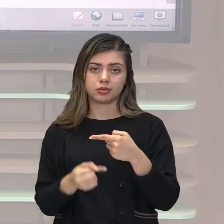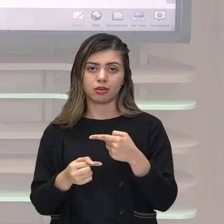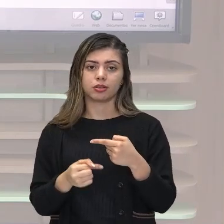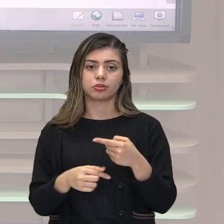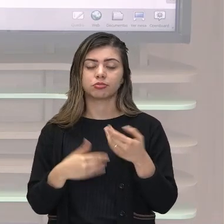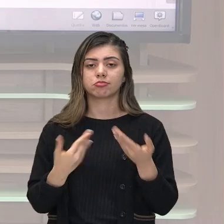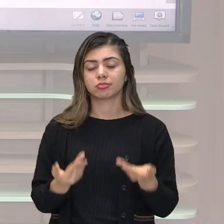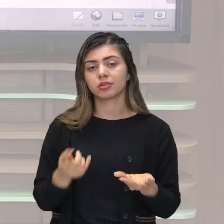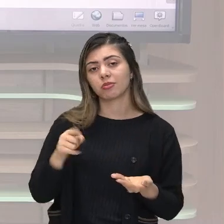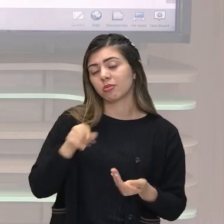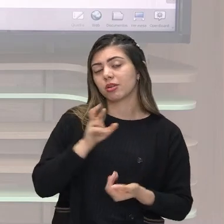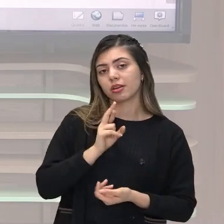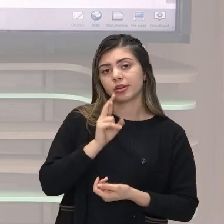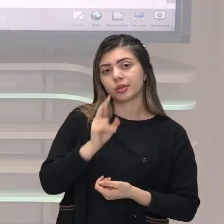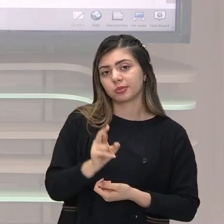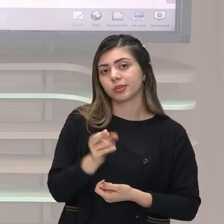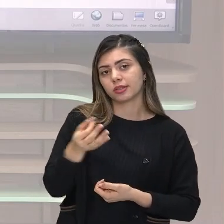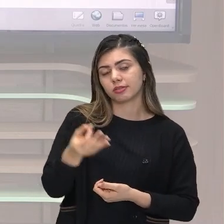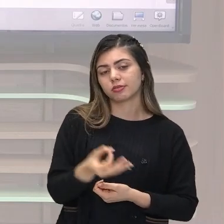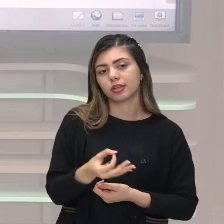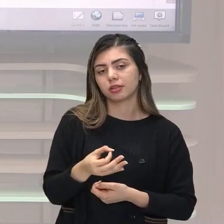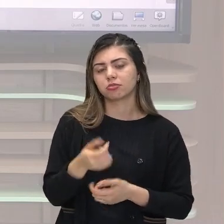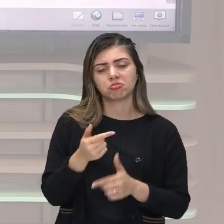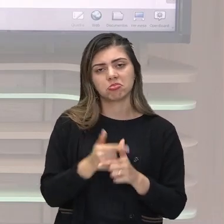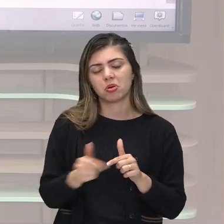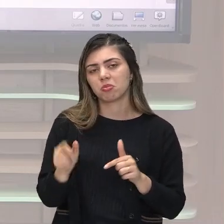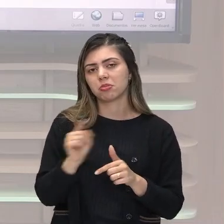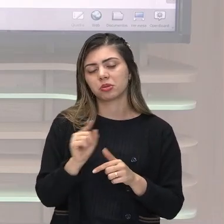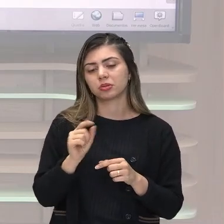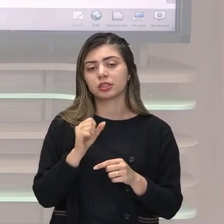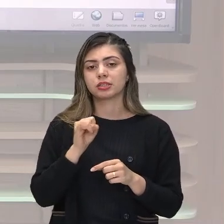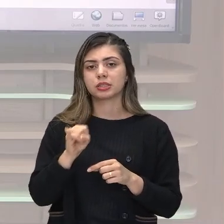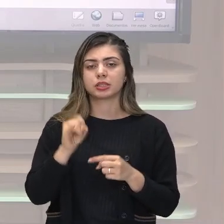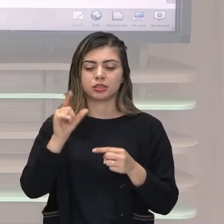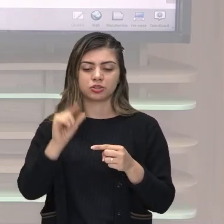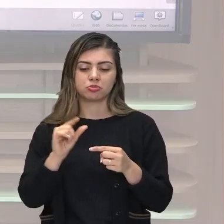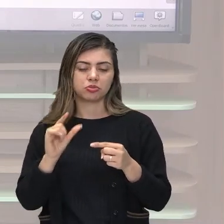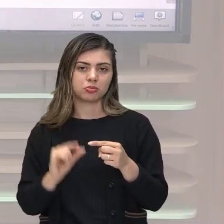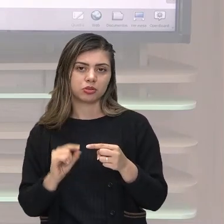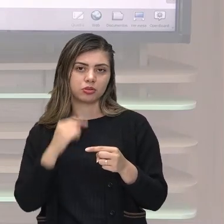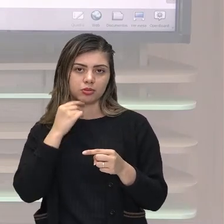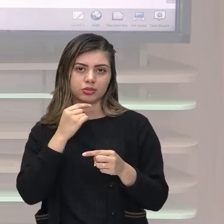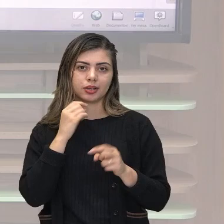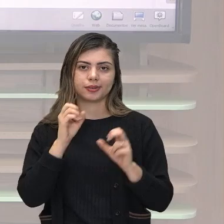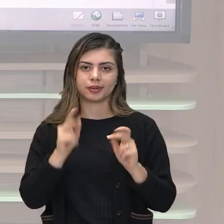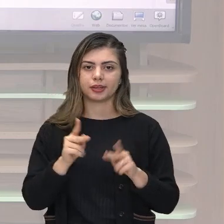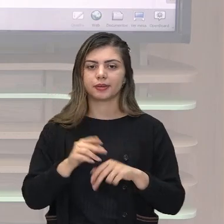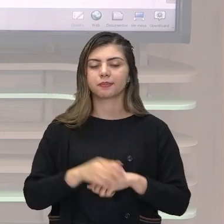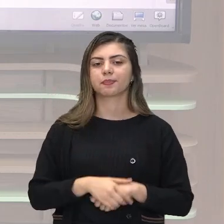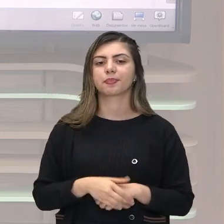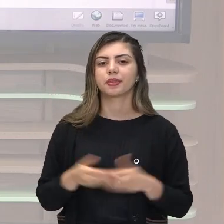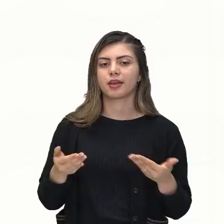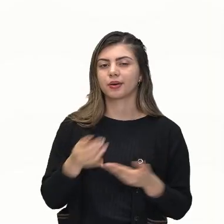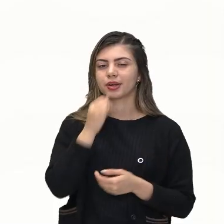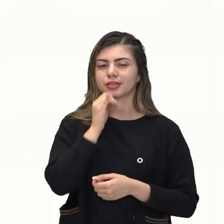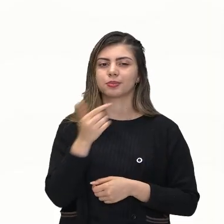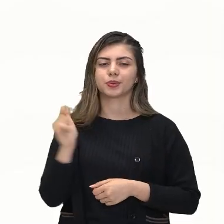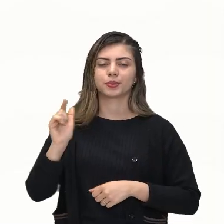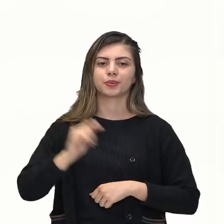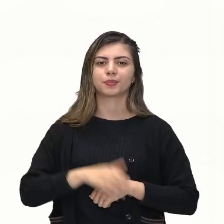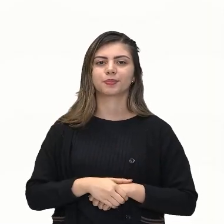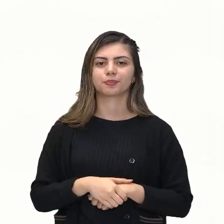a nossa resposta, tá? Não tem problema nenhum em ela ser uma fração, beleza? Vamos aqui a mais um exemplo, olha